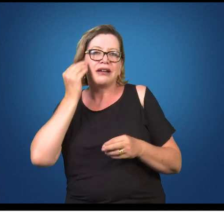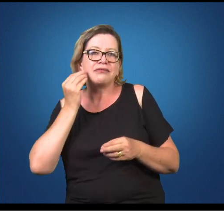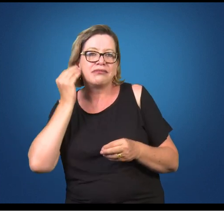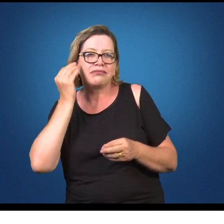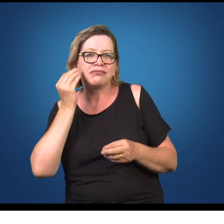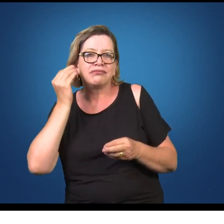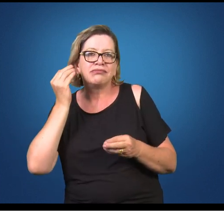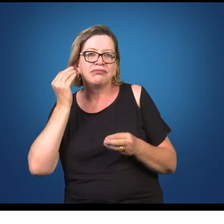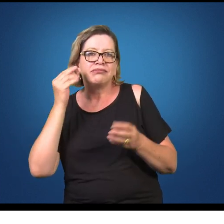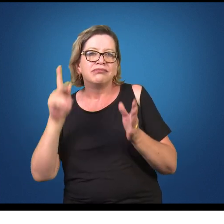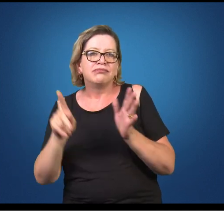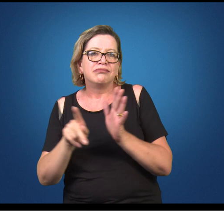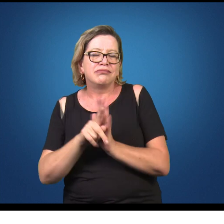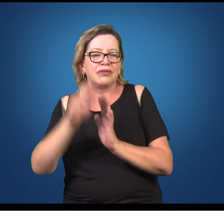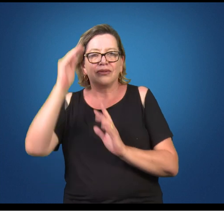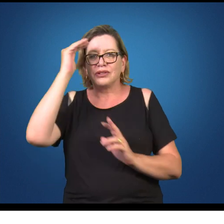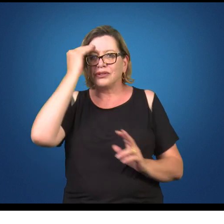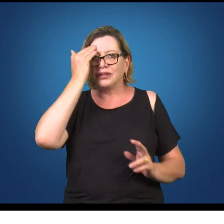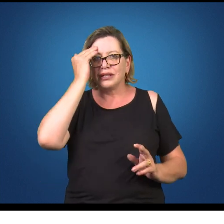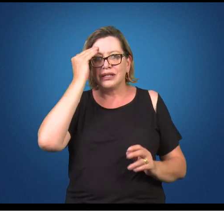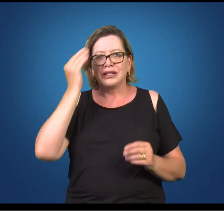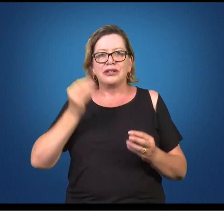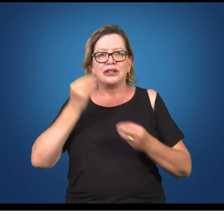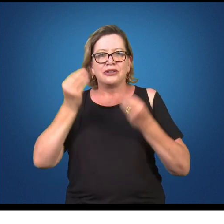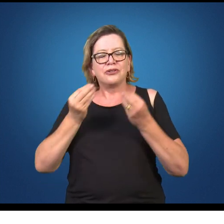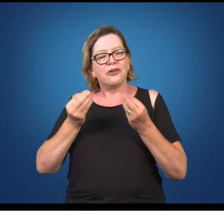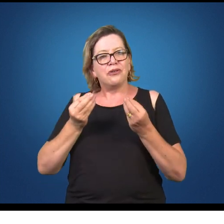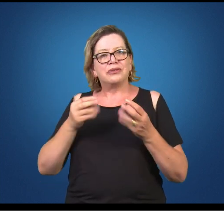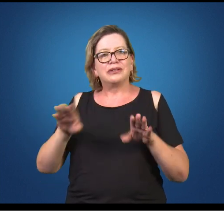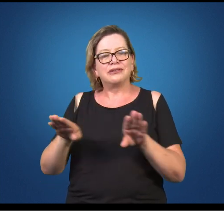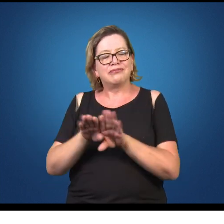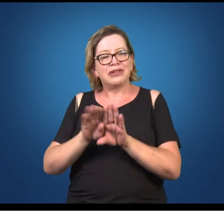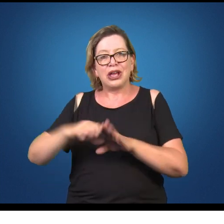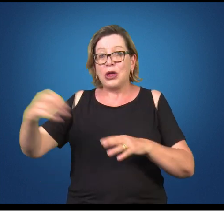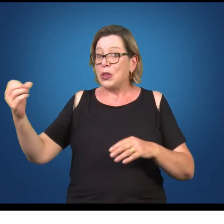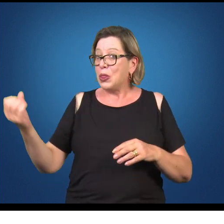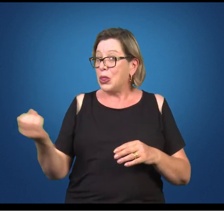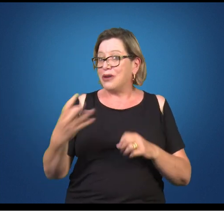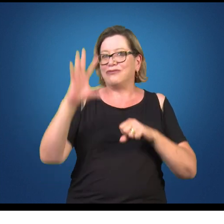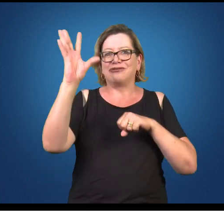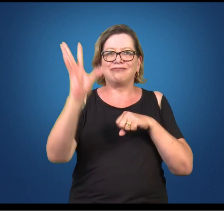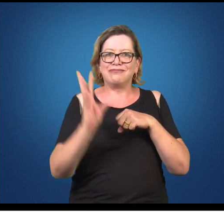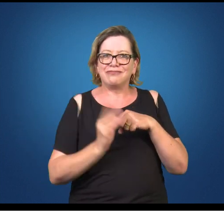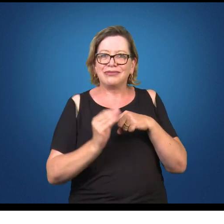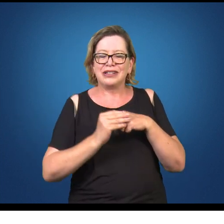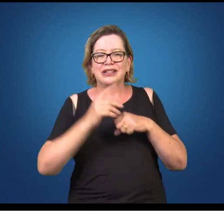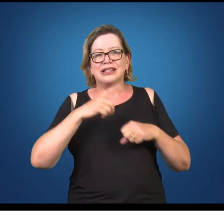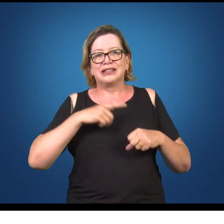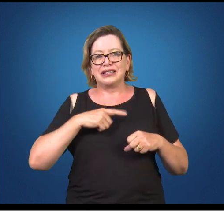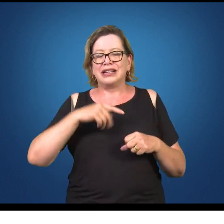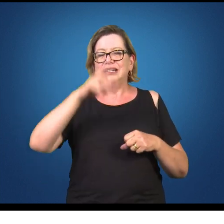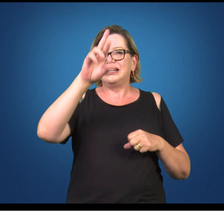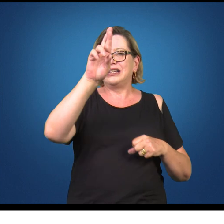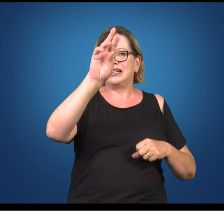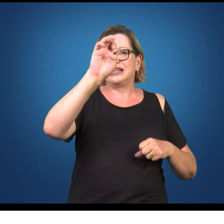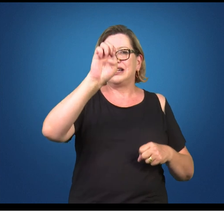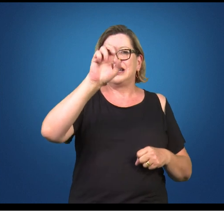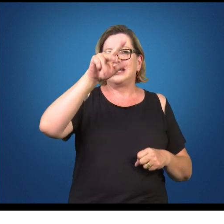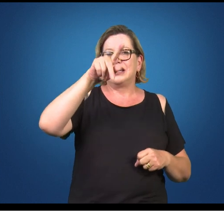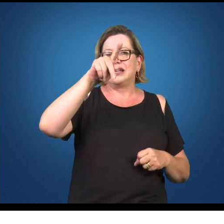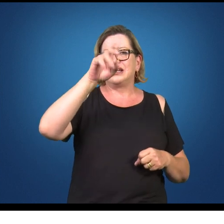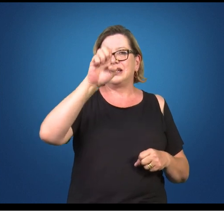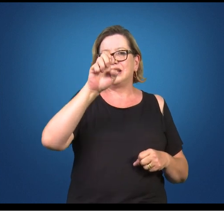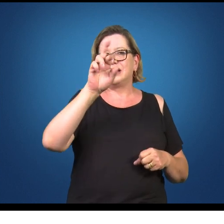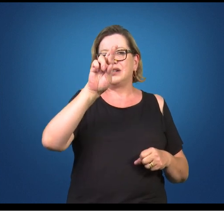experimentação do entendimento, da ampliação de repertório. Então, a ampliação de repertório também, né, é fundamental